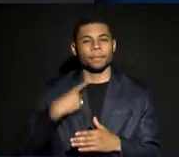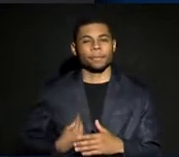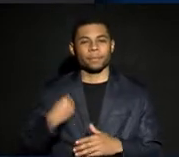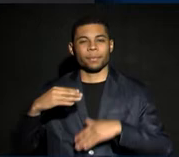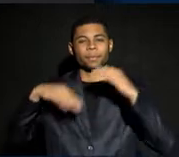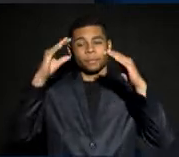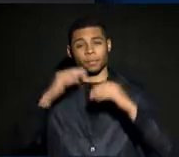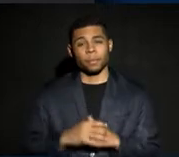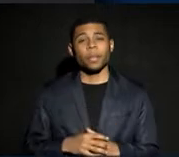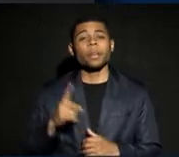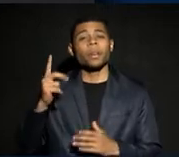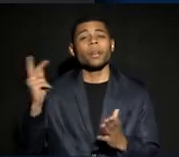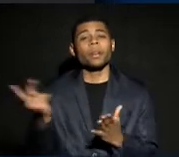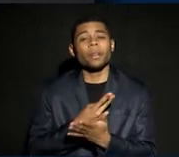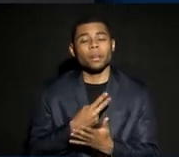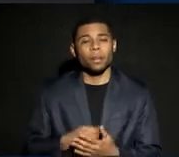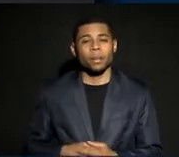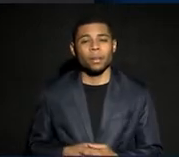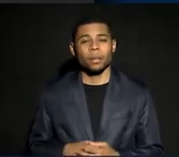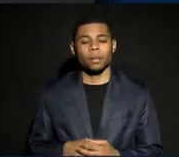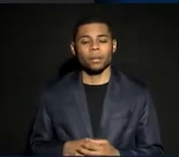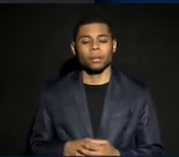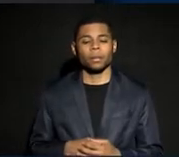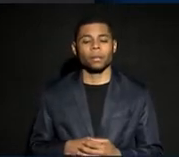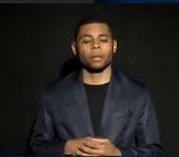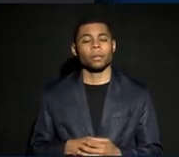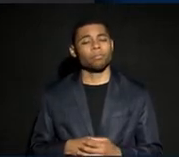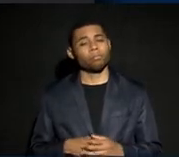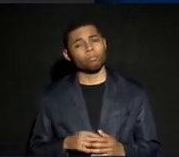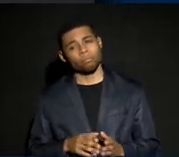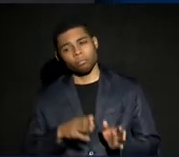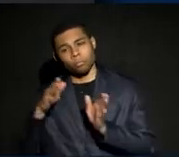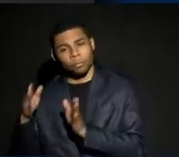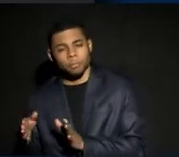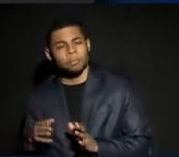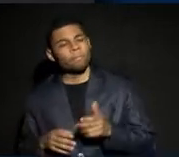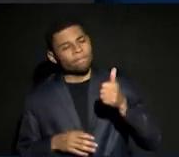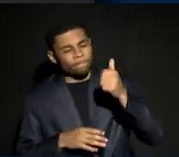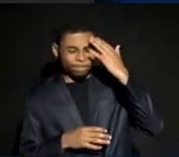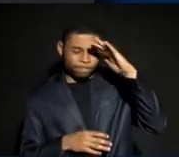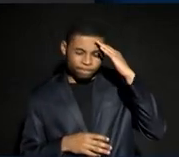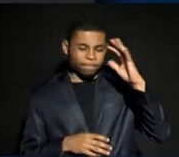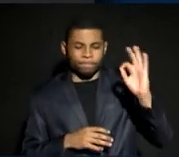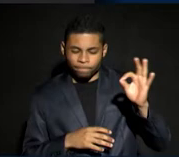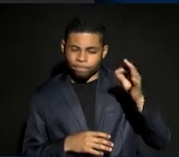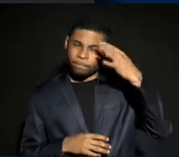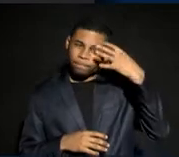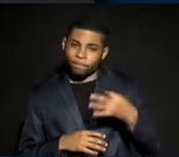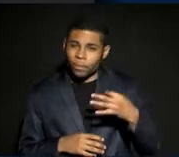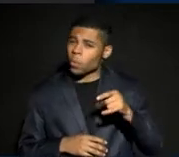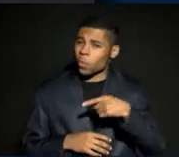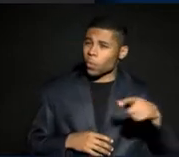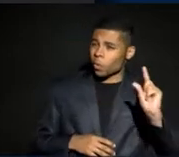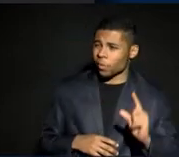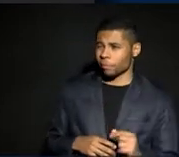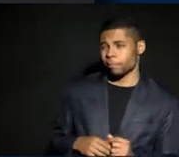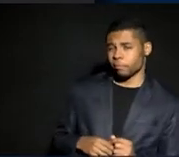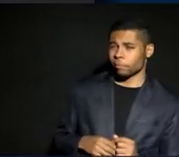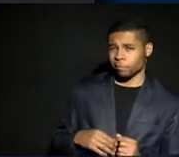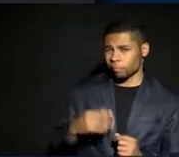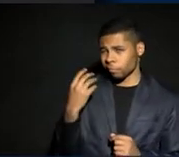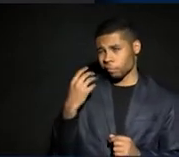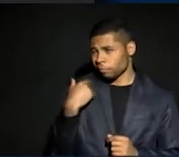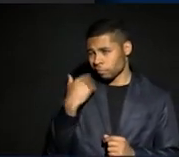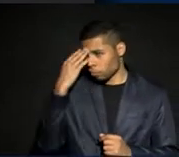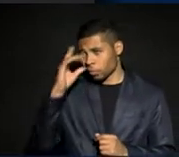desenvolvimento. Isso causa simpatia por um lado e antipatia por outro. Mas é natural da política que seja assim.